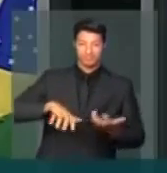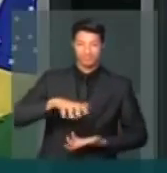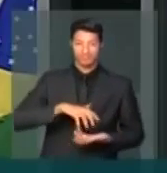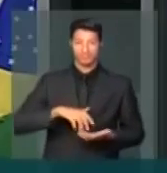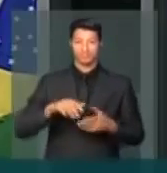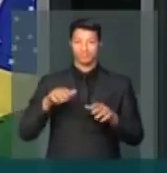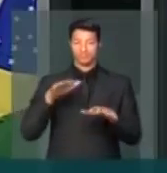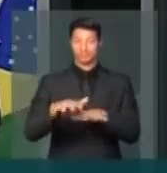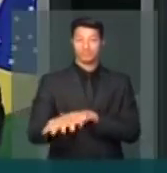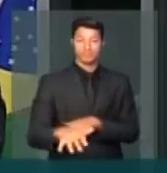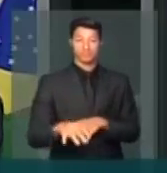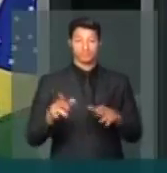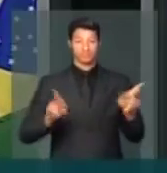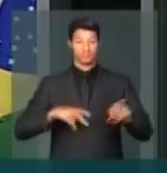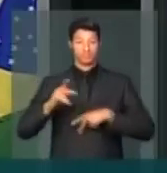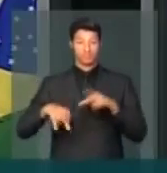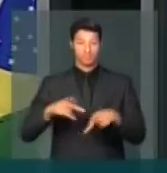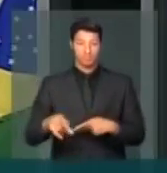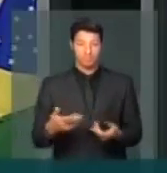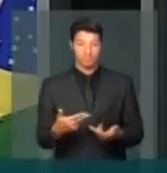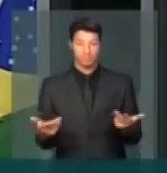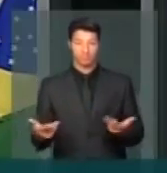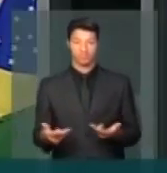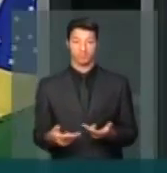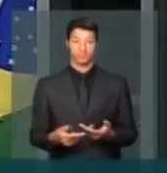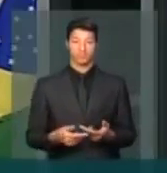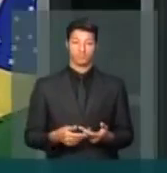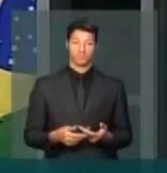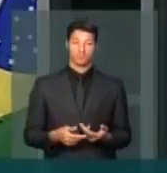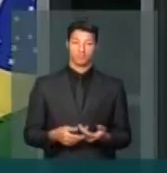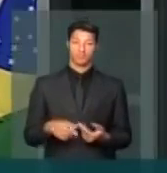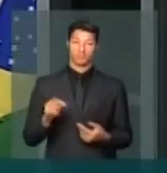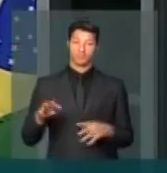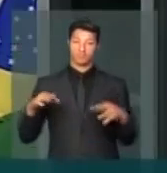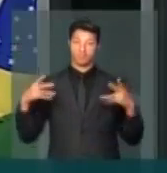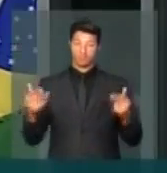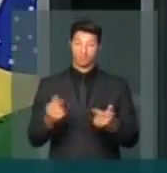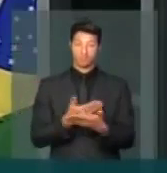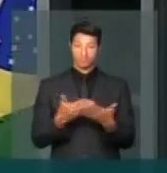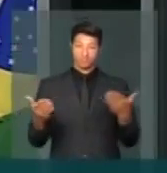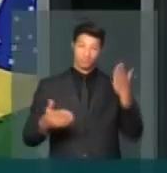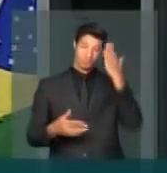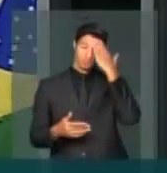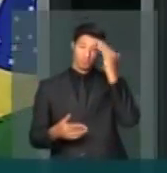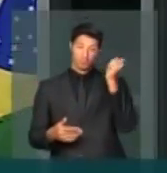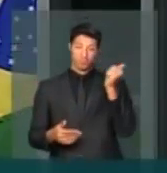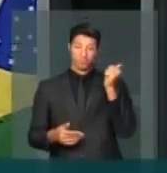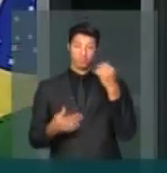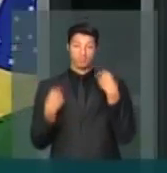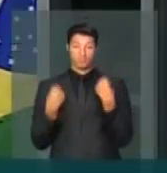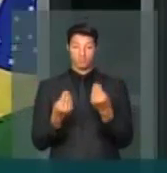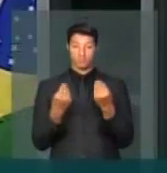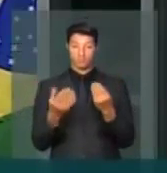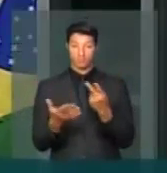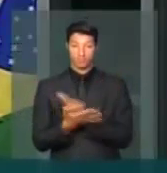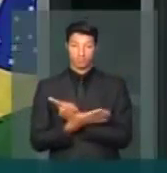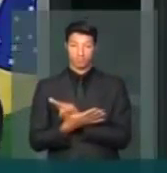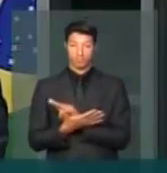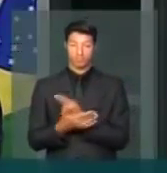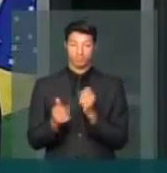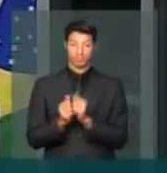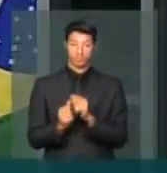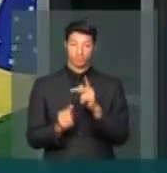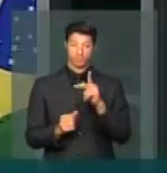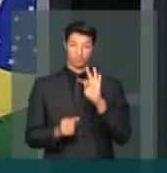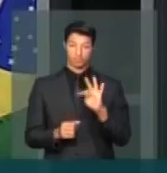utilizando manifestações populares, enfim, aquelas vias que todos nós sabemos como é que funciona com